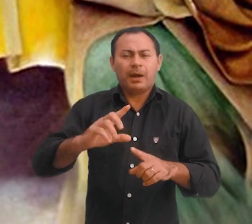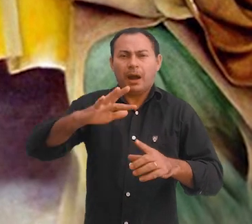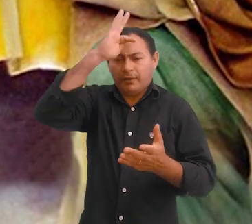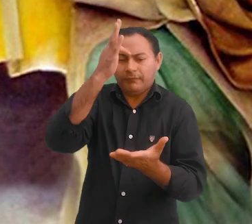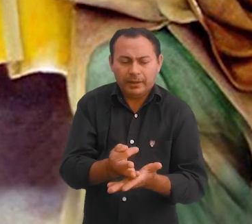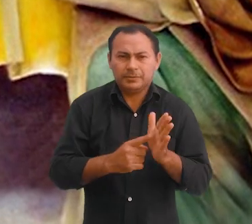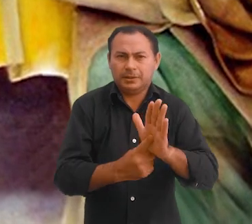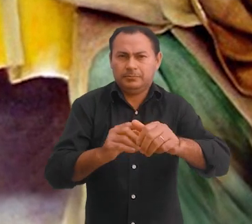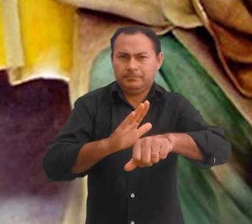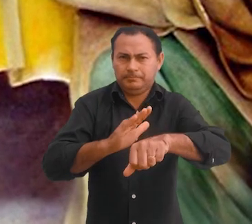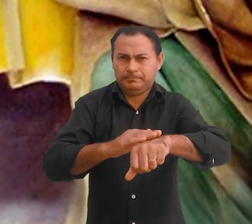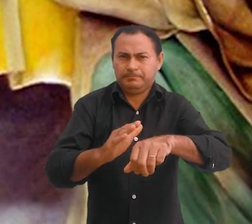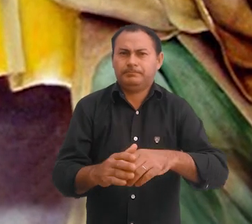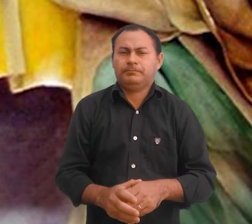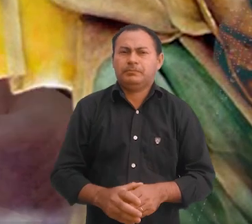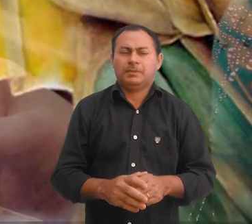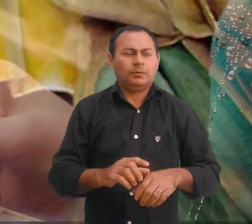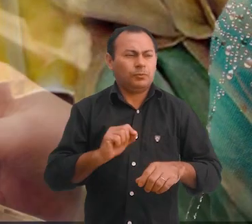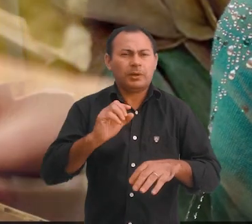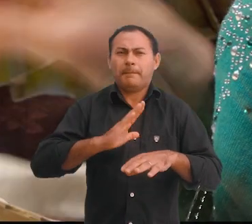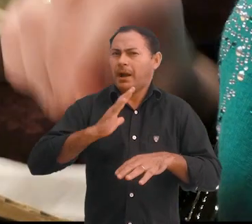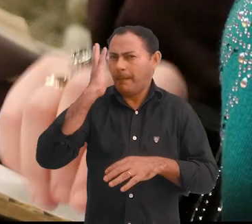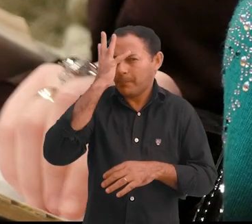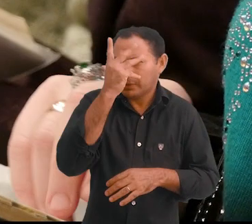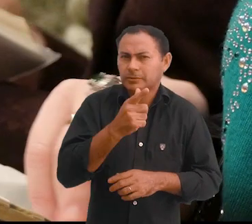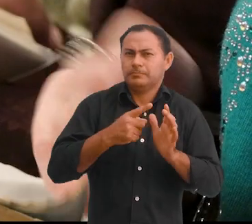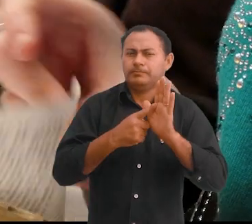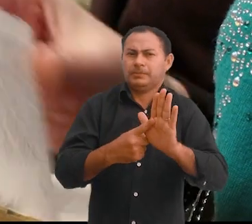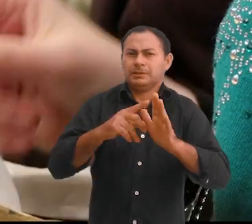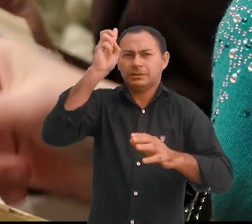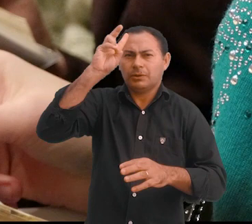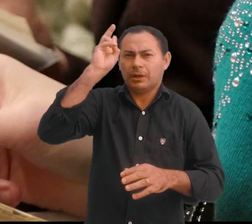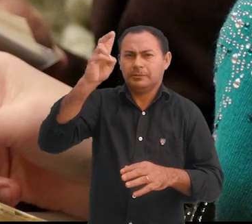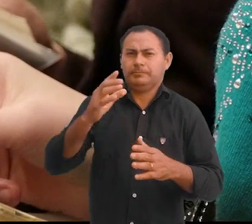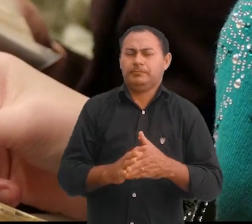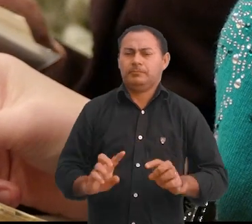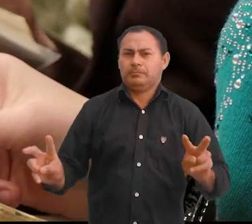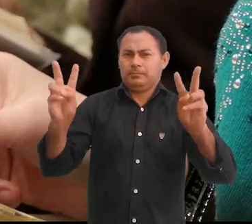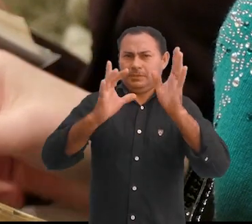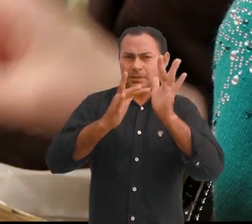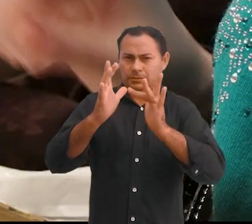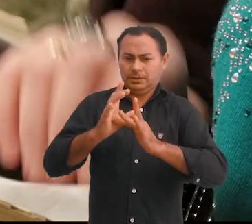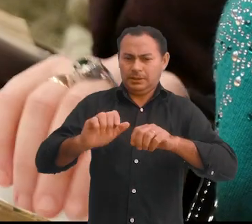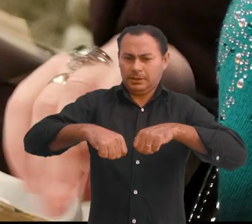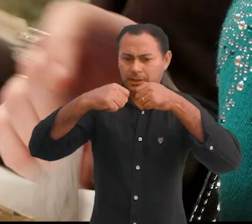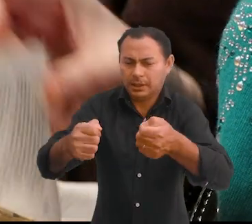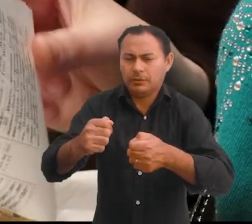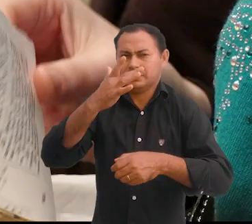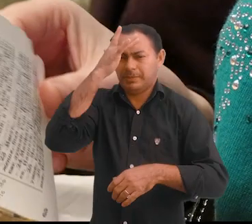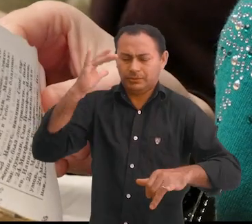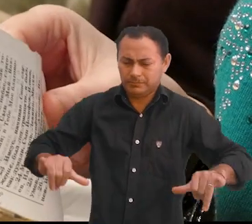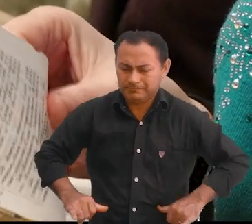a fé representada naquele ato. O ponto mais bonito que queremos destacar nessa história é o valor que Jesus